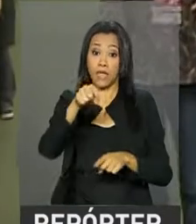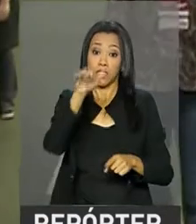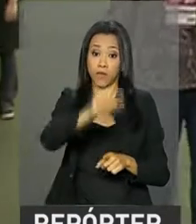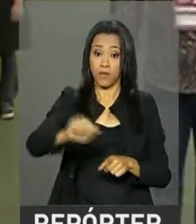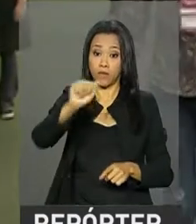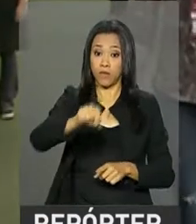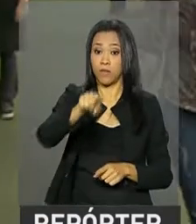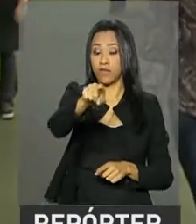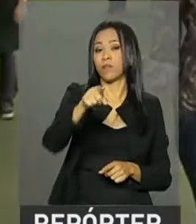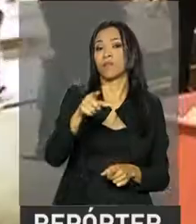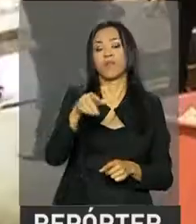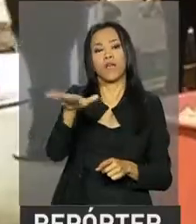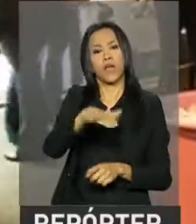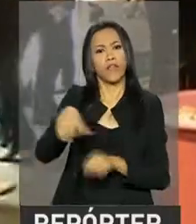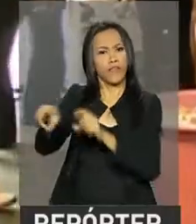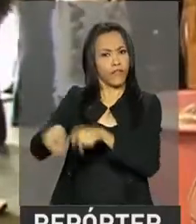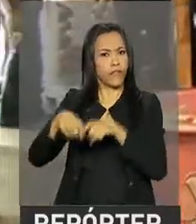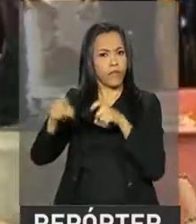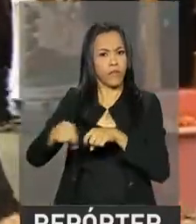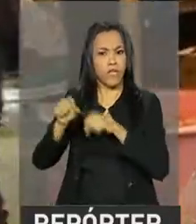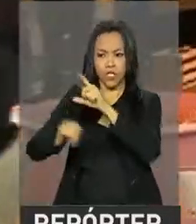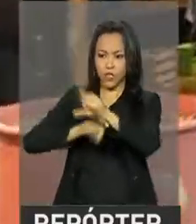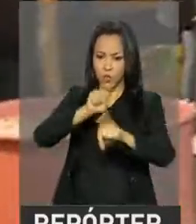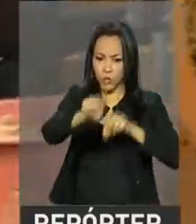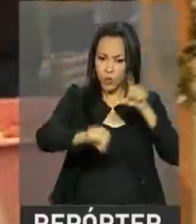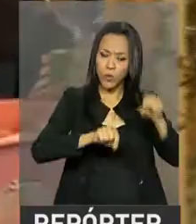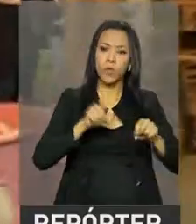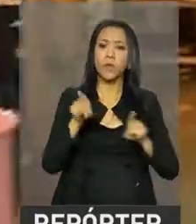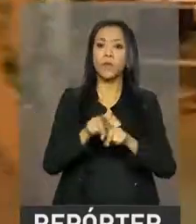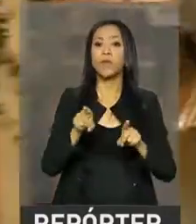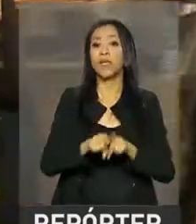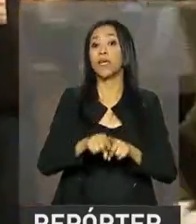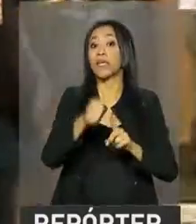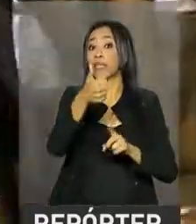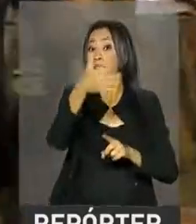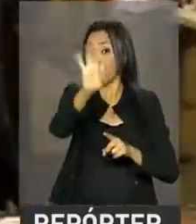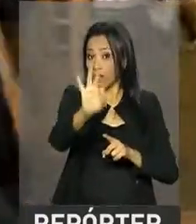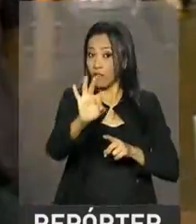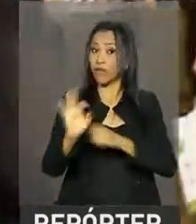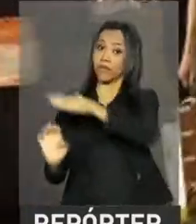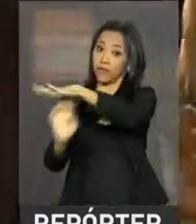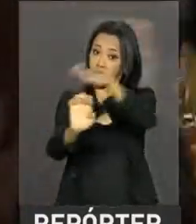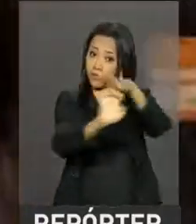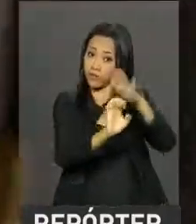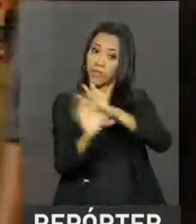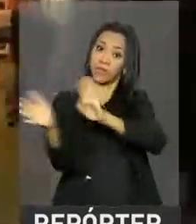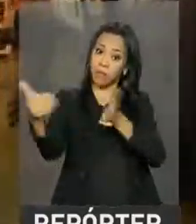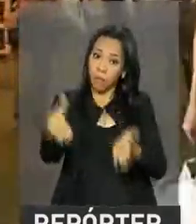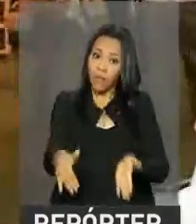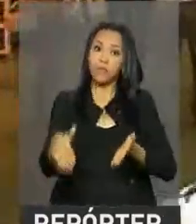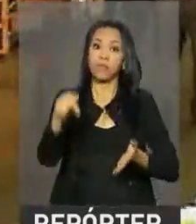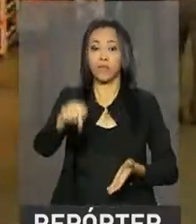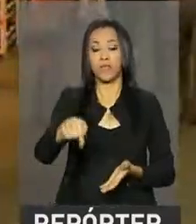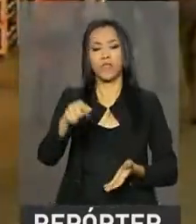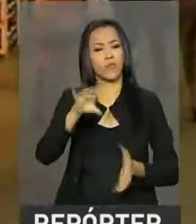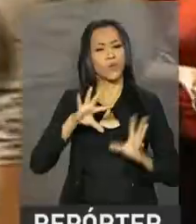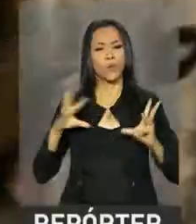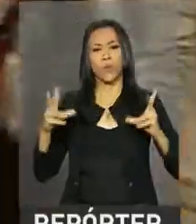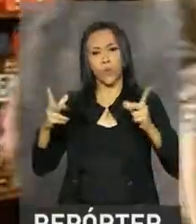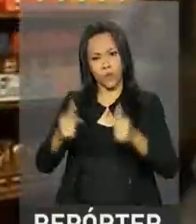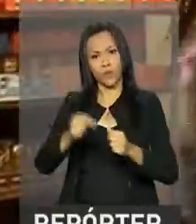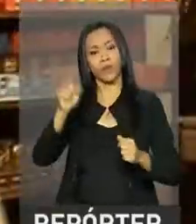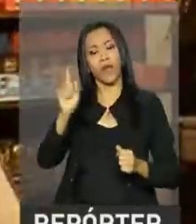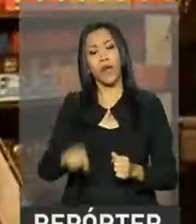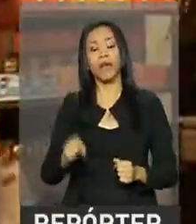e do Desenvolvimento Agrário selecionou numa chamada pública 10 empreendimentos para participarem do evento. Todos são beneficiários